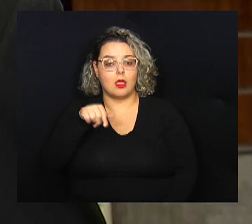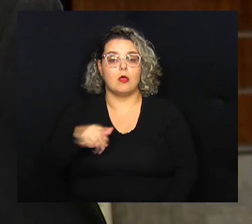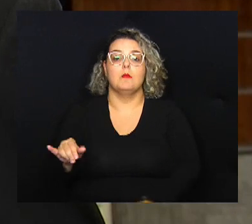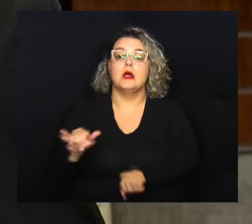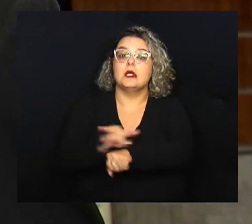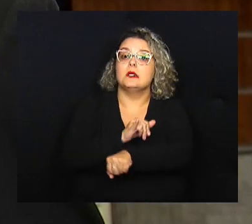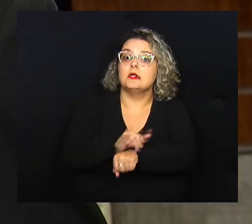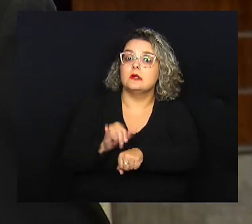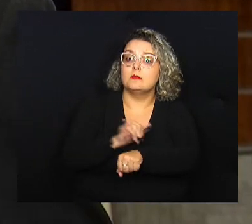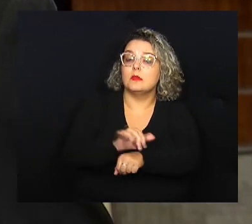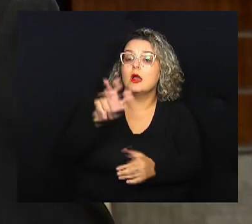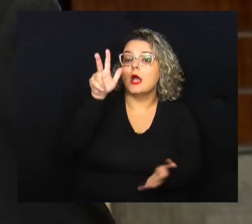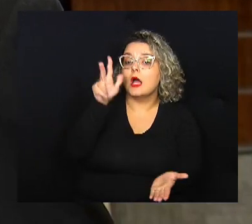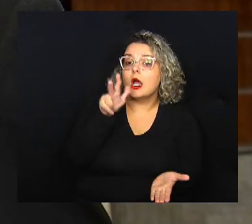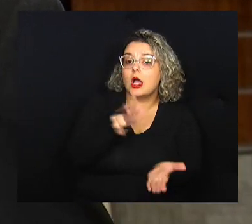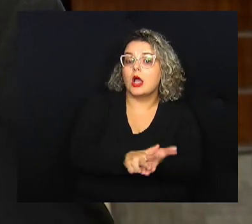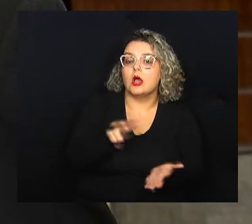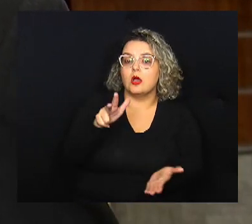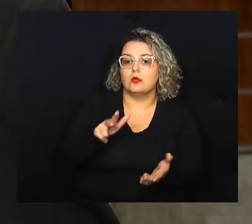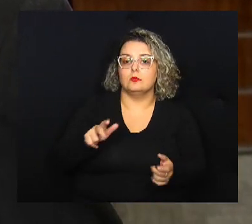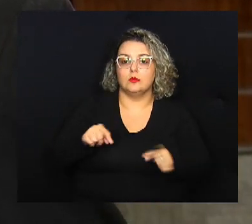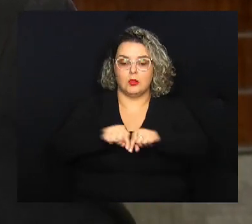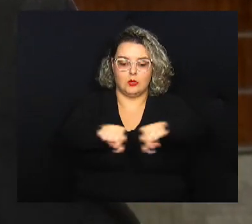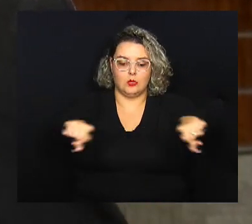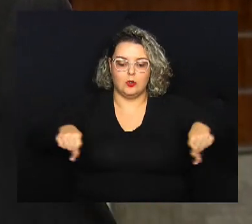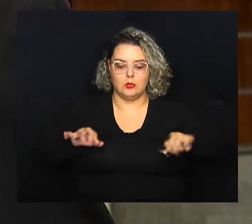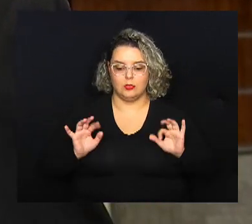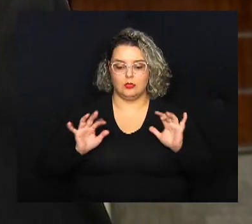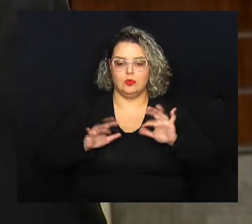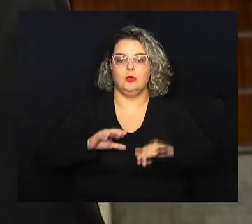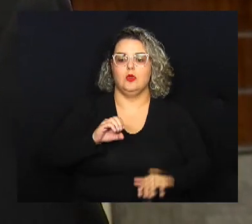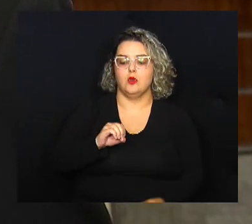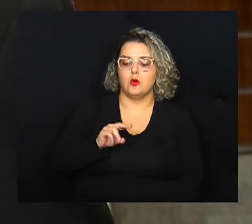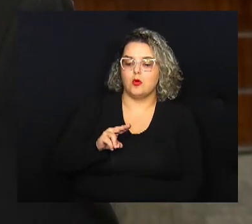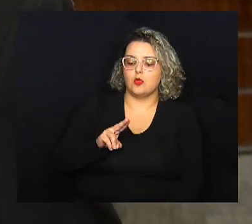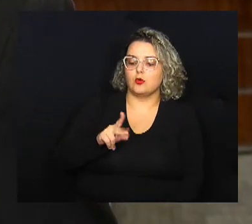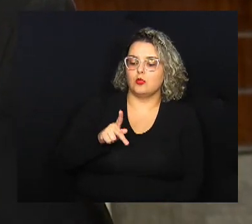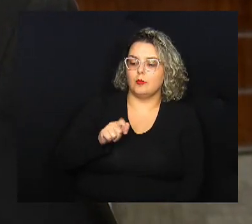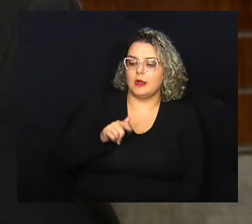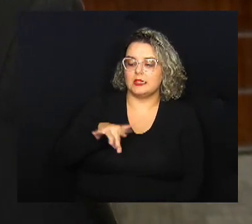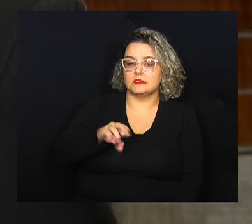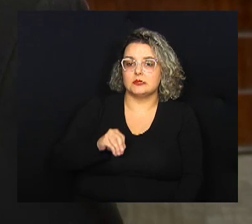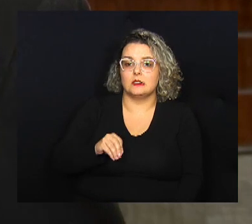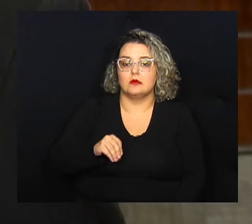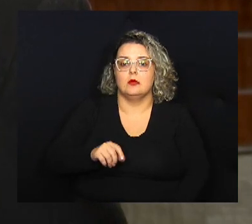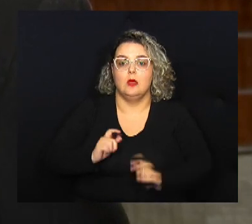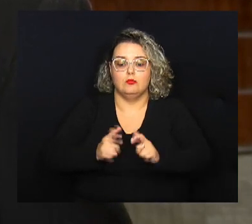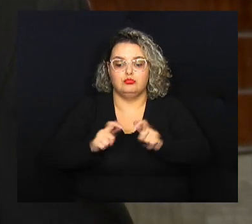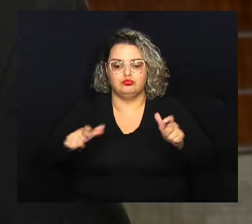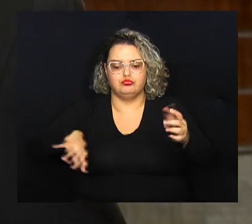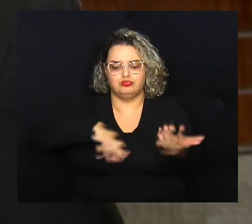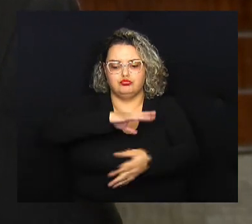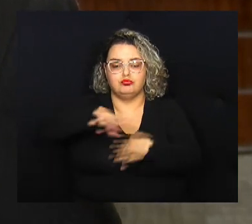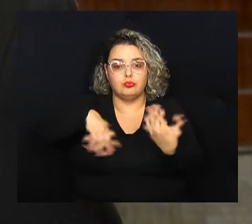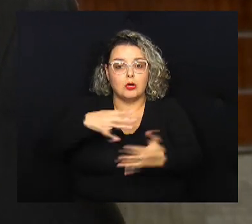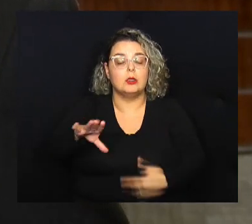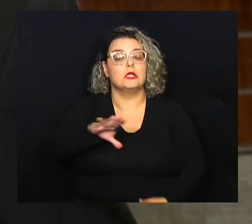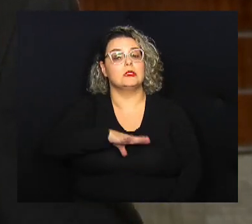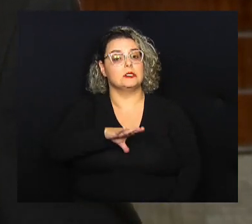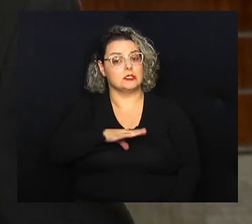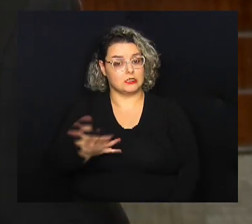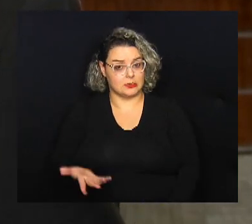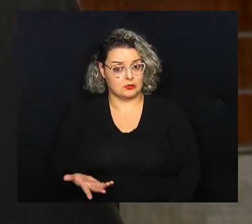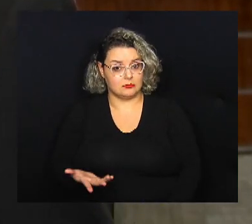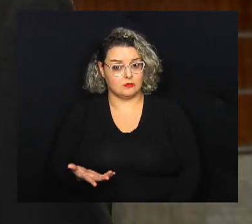você regularizar ocupações que cresceram de forma desordenada no município e